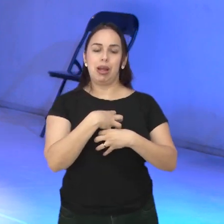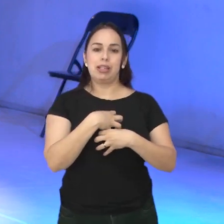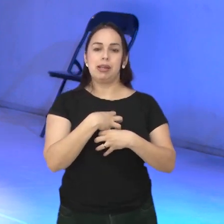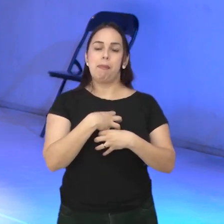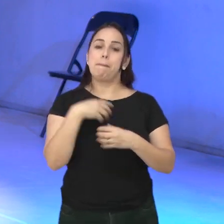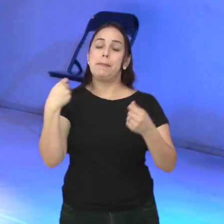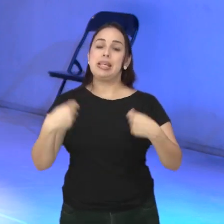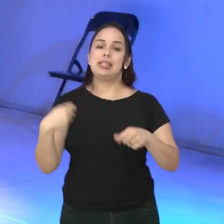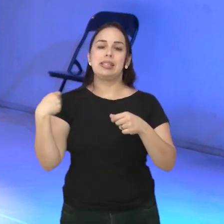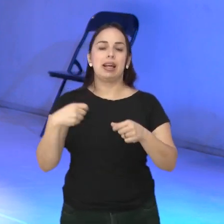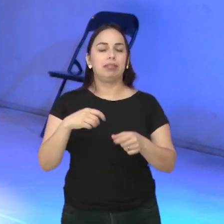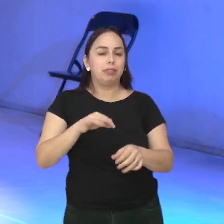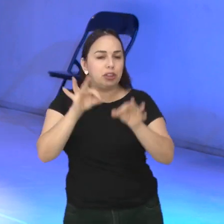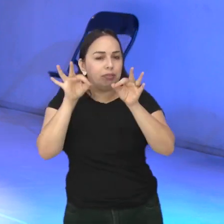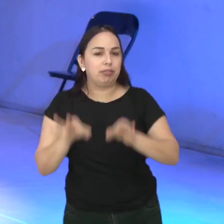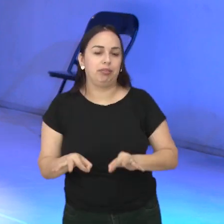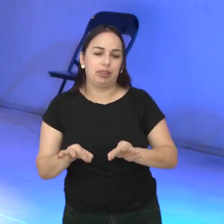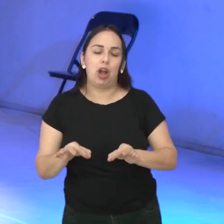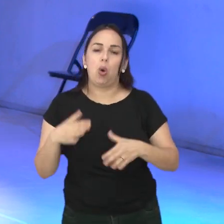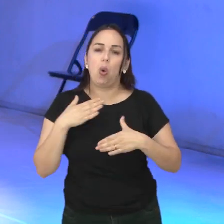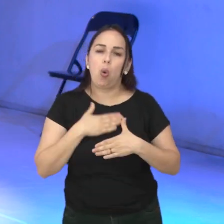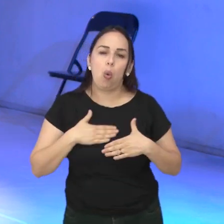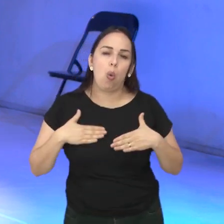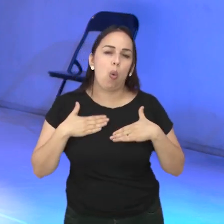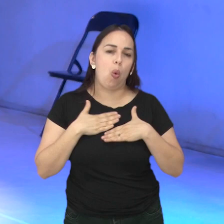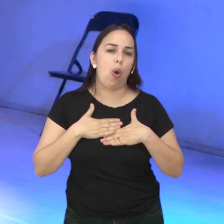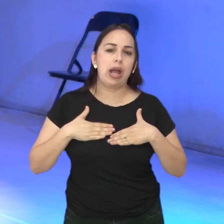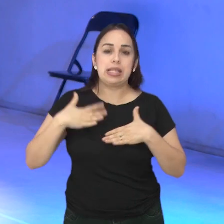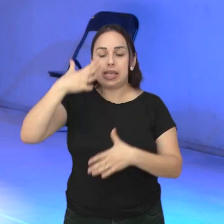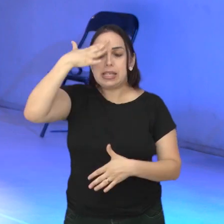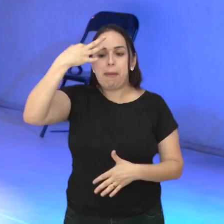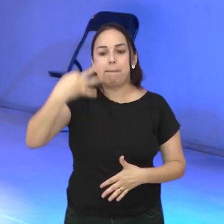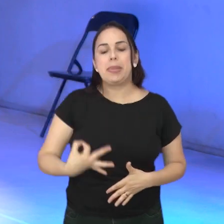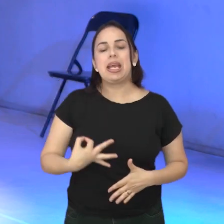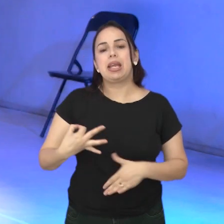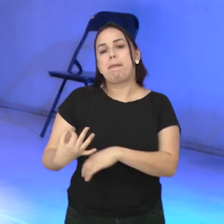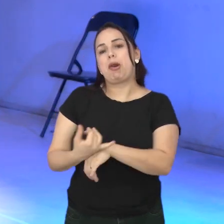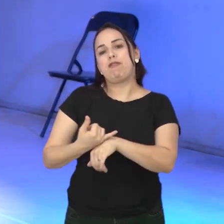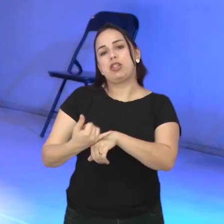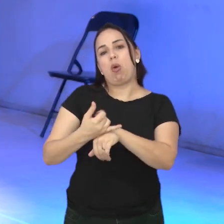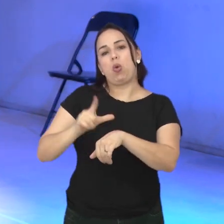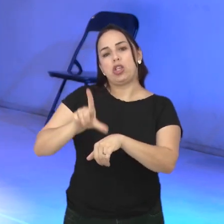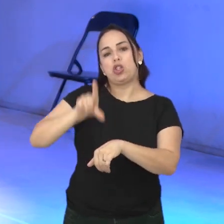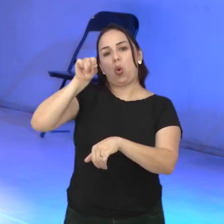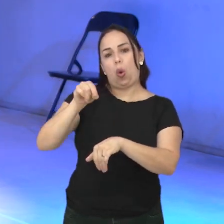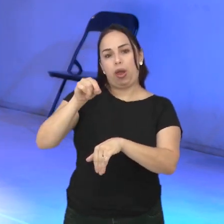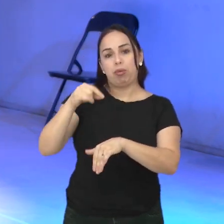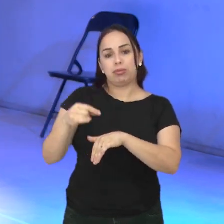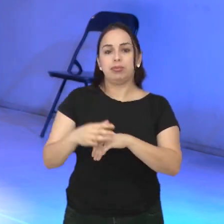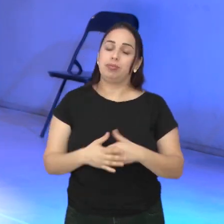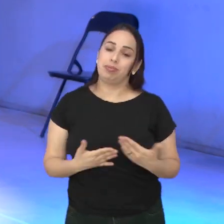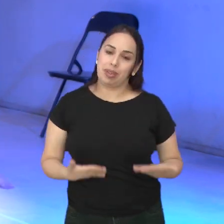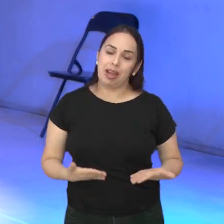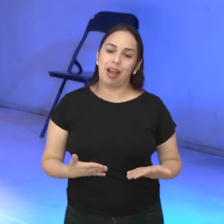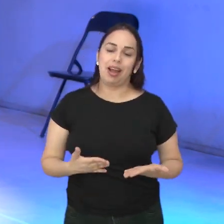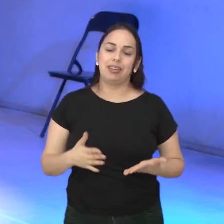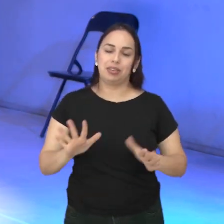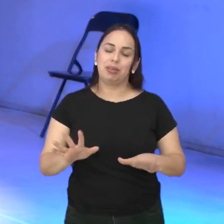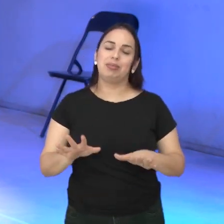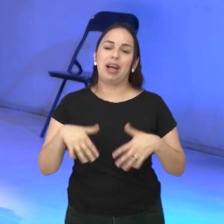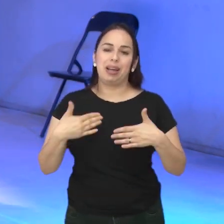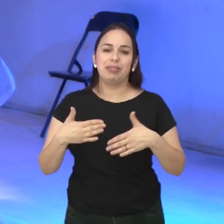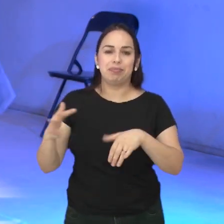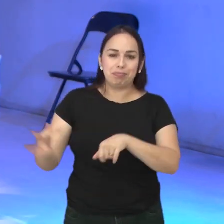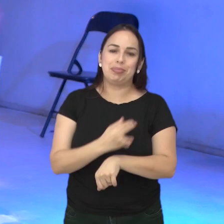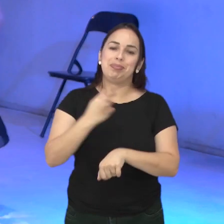assim, sabe? Você tem que realmente gostar muito e ter certeza que essa é a profissão que você quer desenvolver. Aí